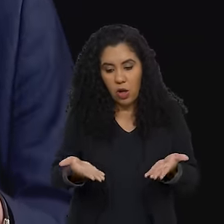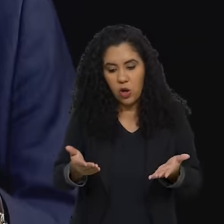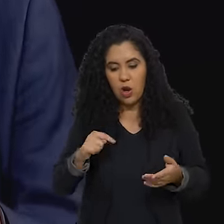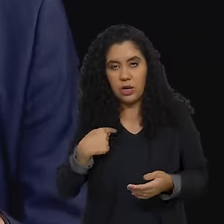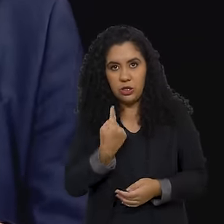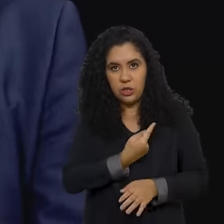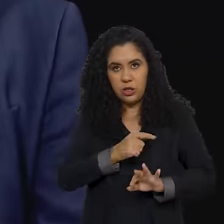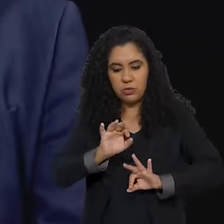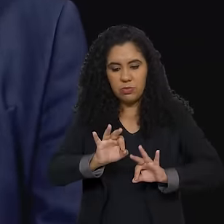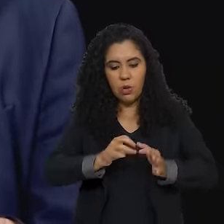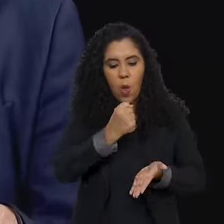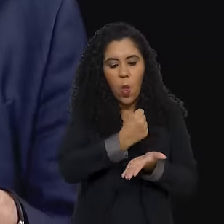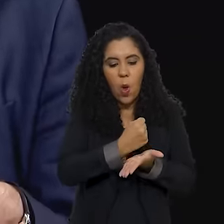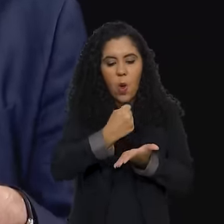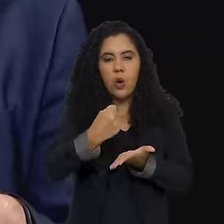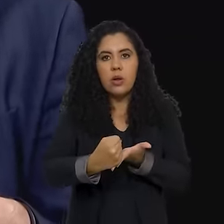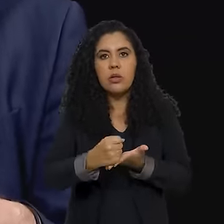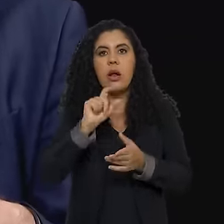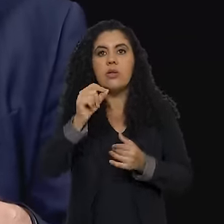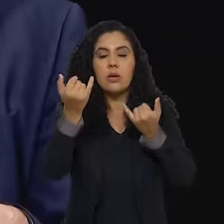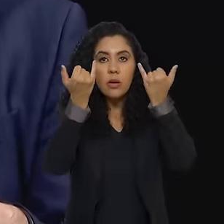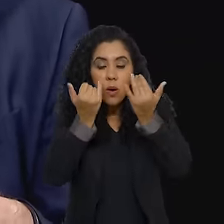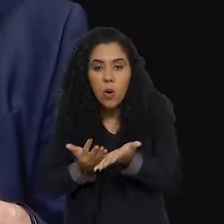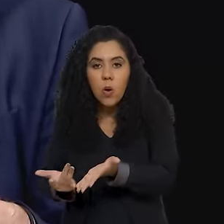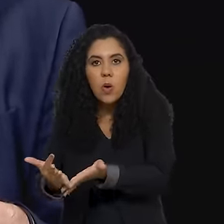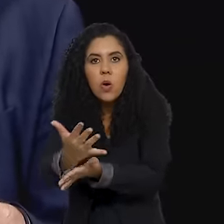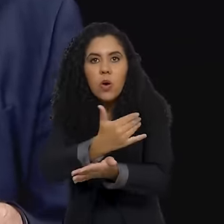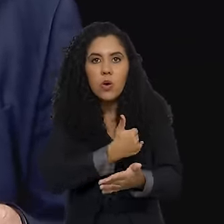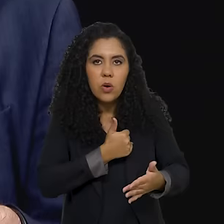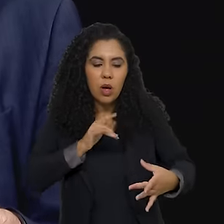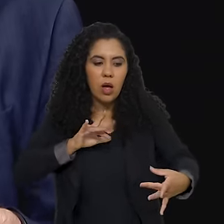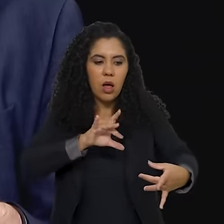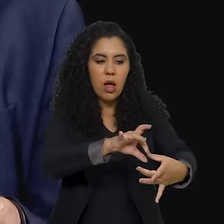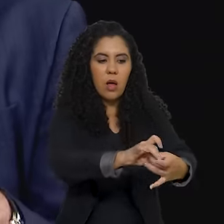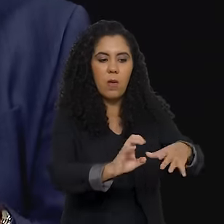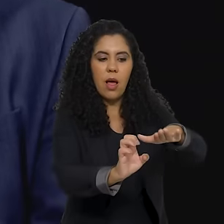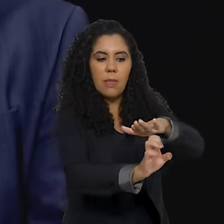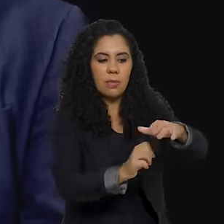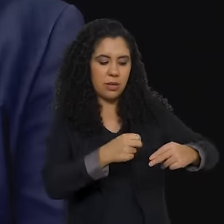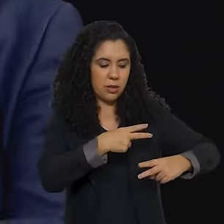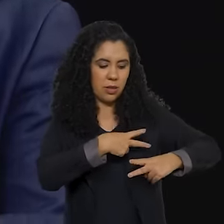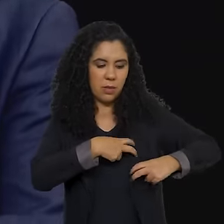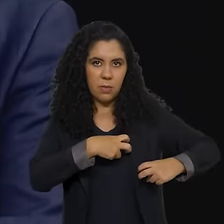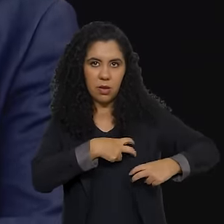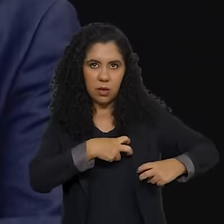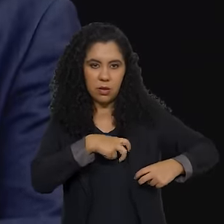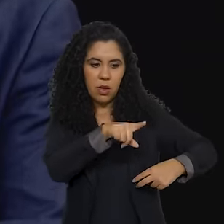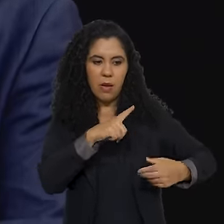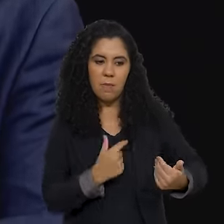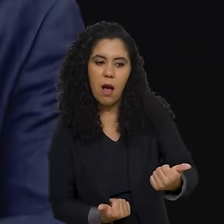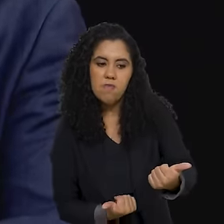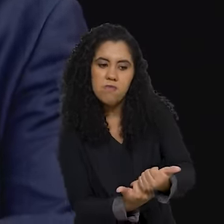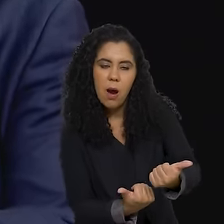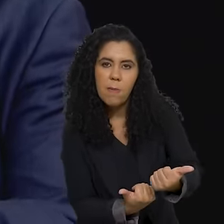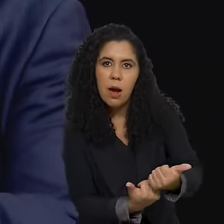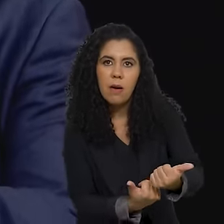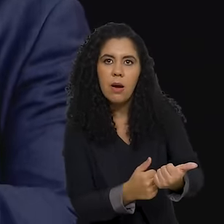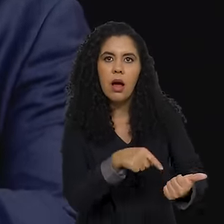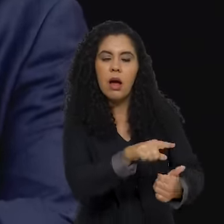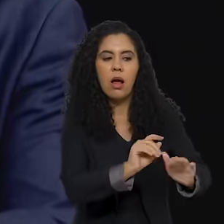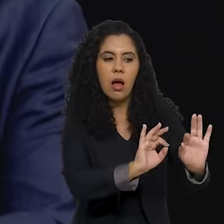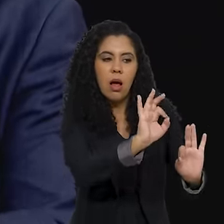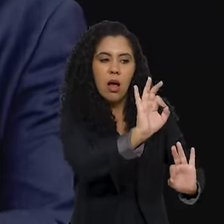prestando, tem um contrato de consultoria com a Petrobras para assessorar a Petrobras